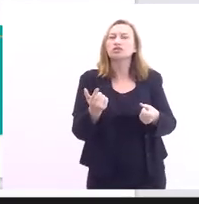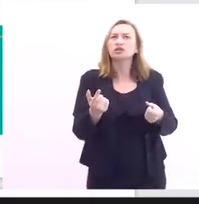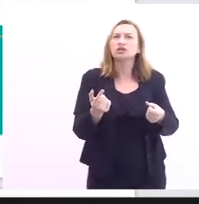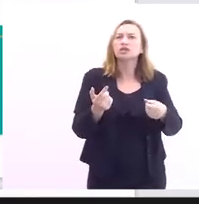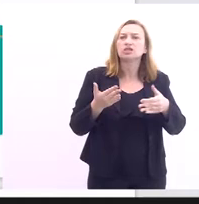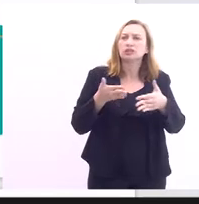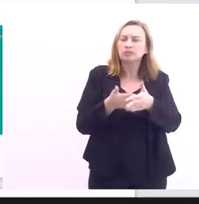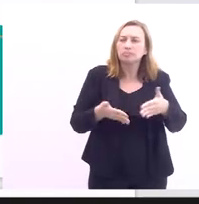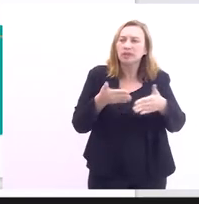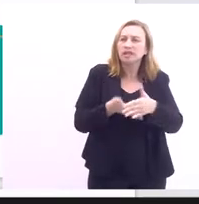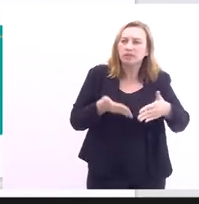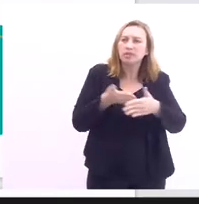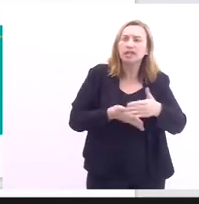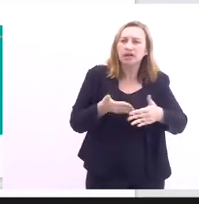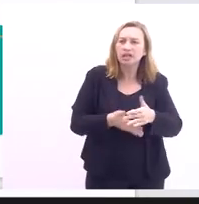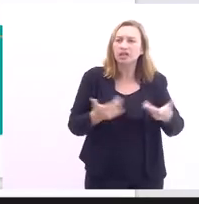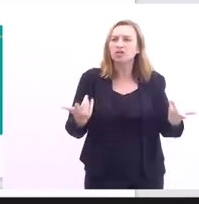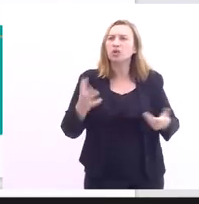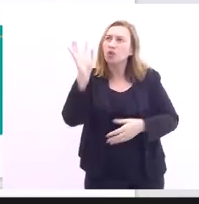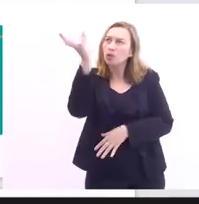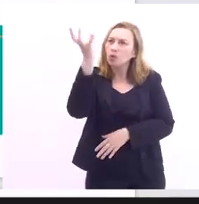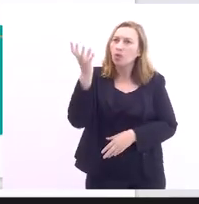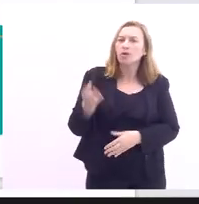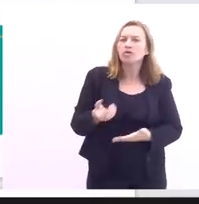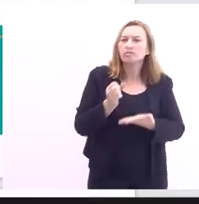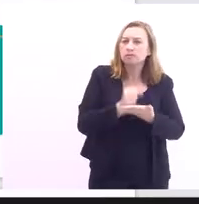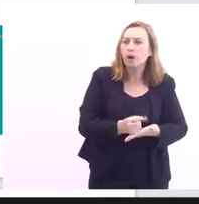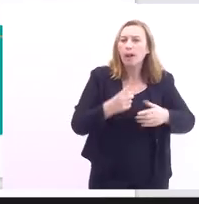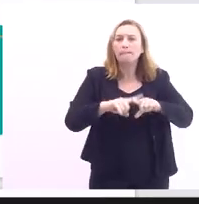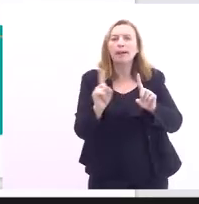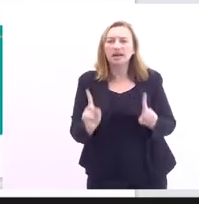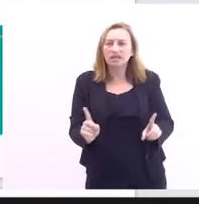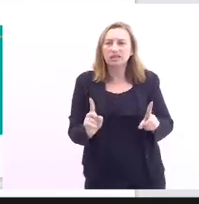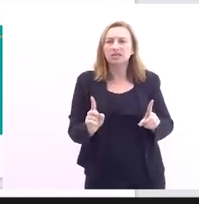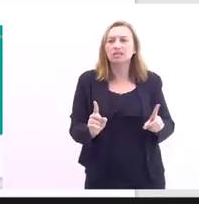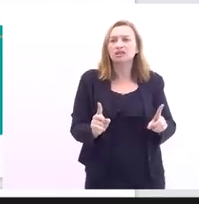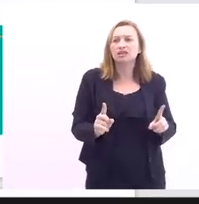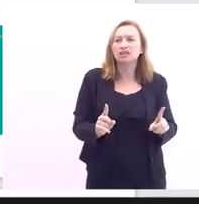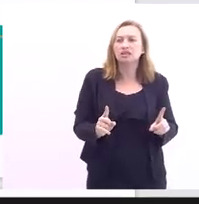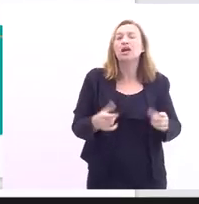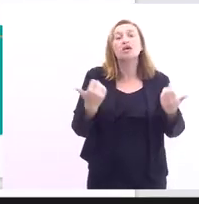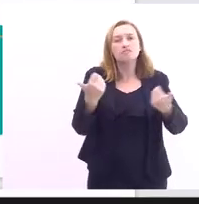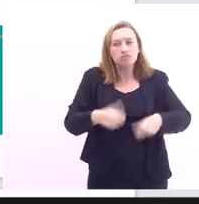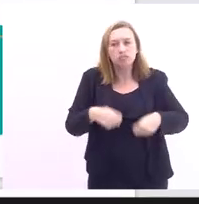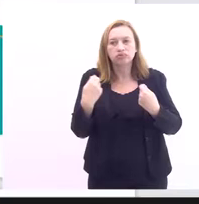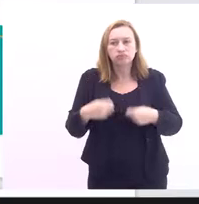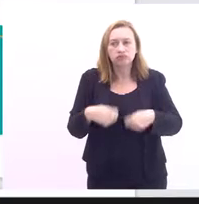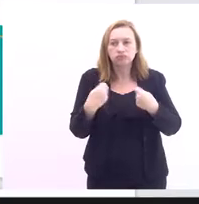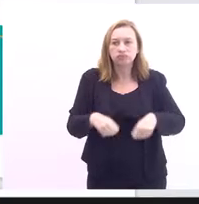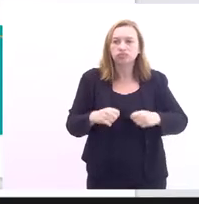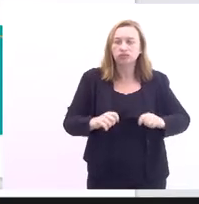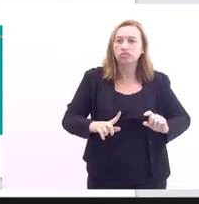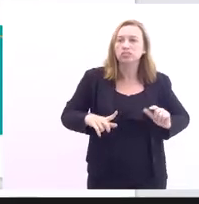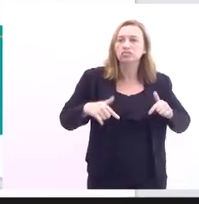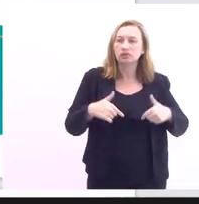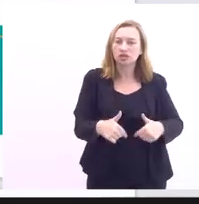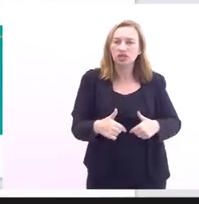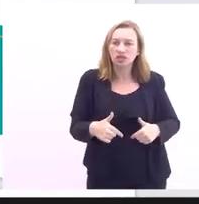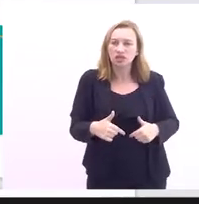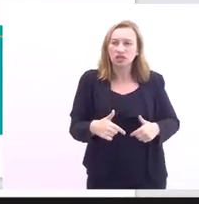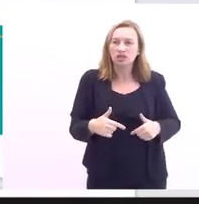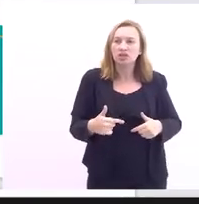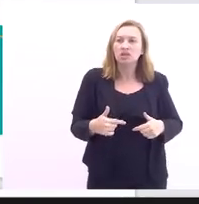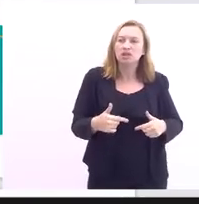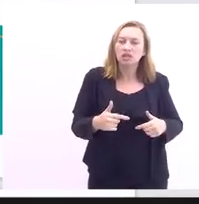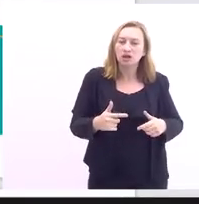intempéries, né? A parte climática pesou, mas de qualquer forma a gente precisa que as ações sejam tomadas para